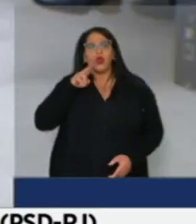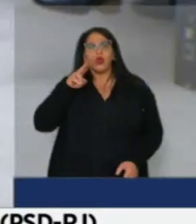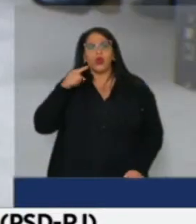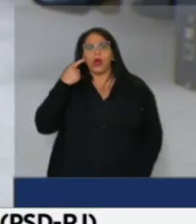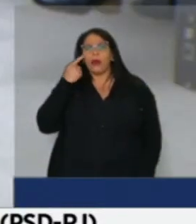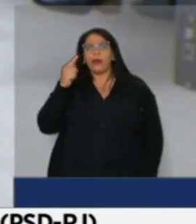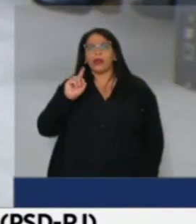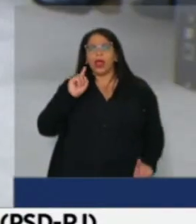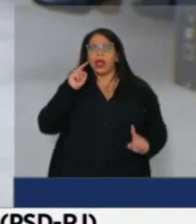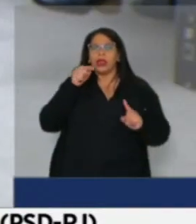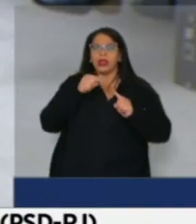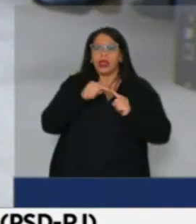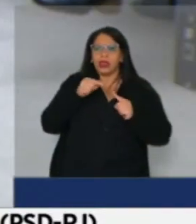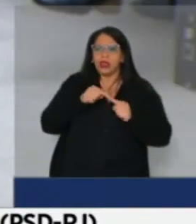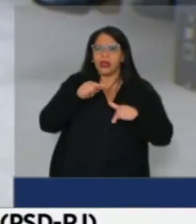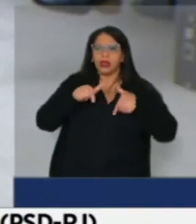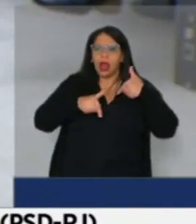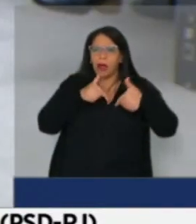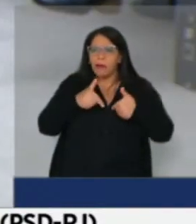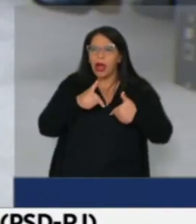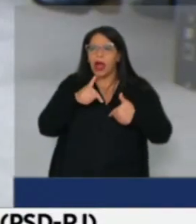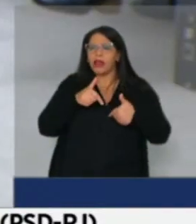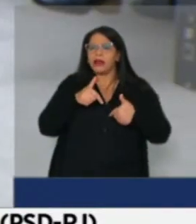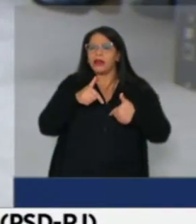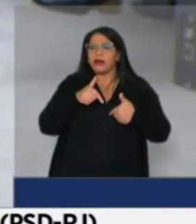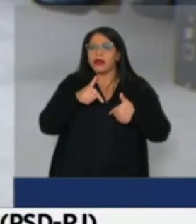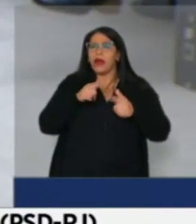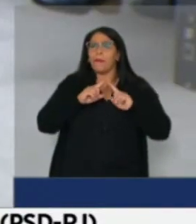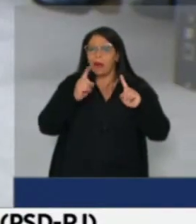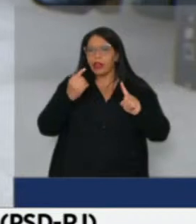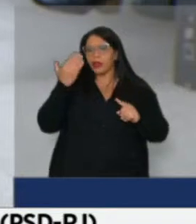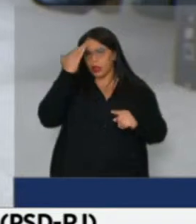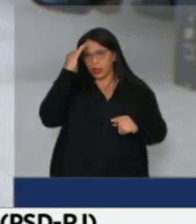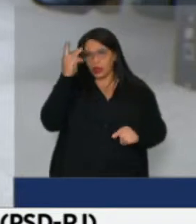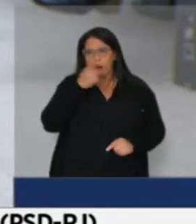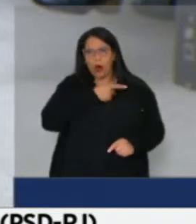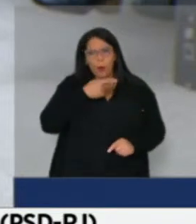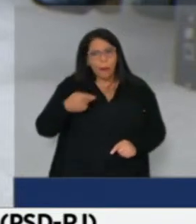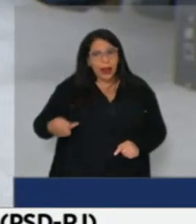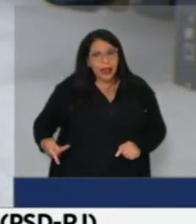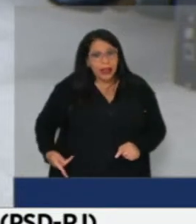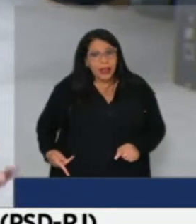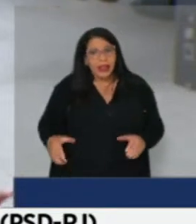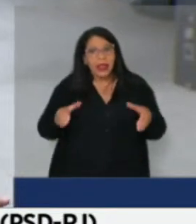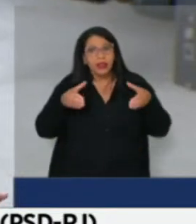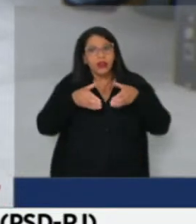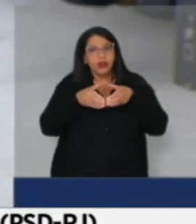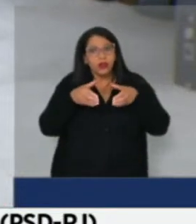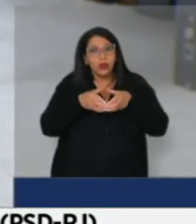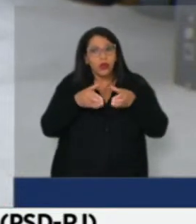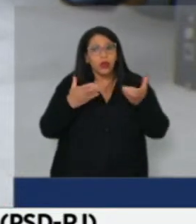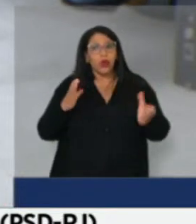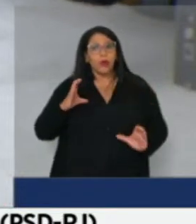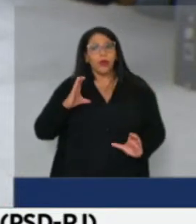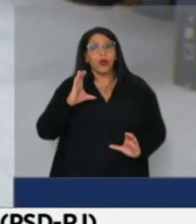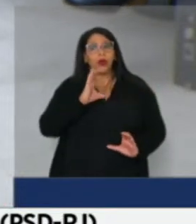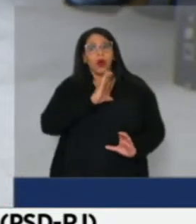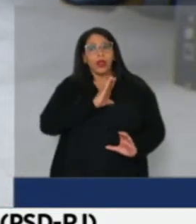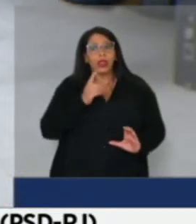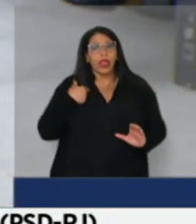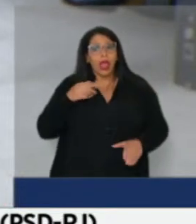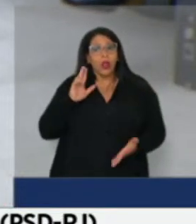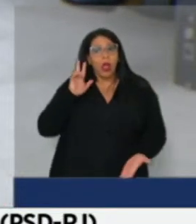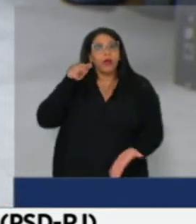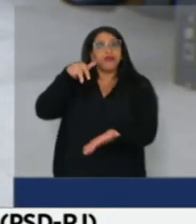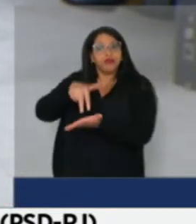intenção de Vossa Excelência. Pelo contrário. CCA. Agora, eu, como presidente do Conselho, me sinto na obrigação, claro, presidente, de levantar a questão, porque, no meu